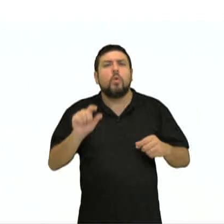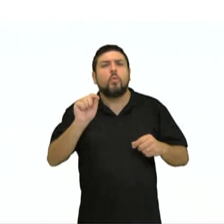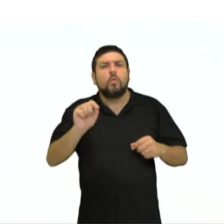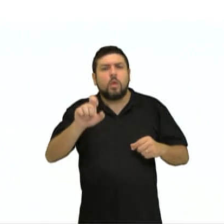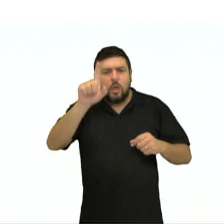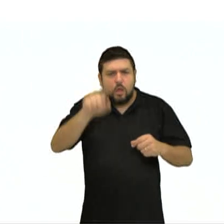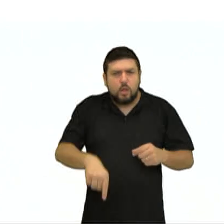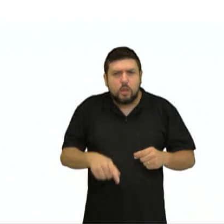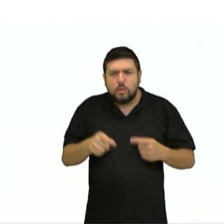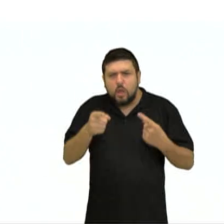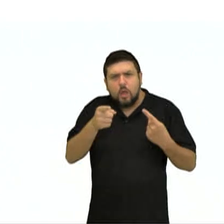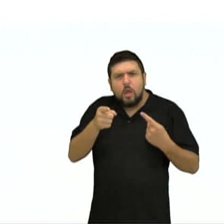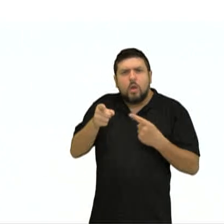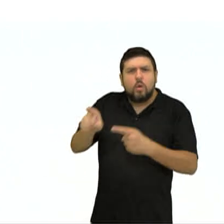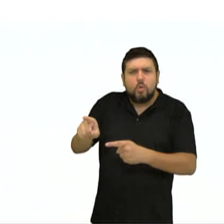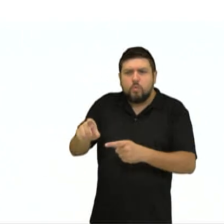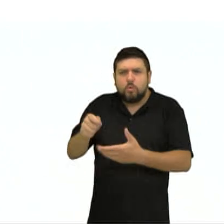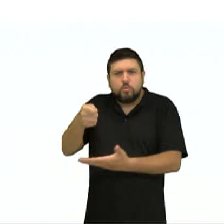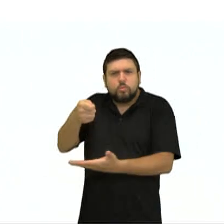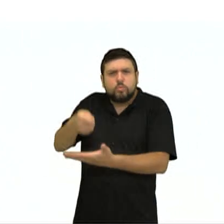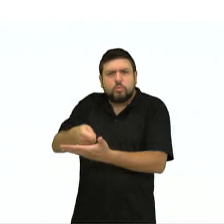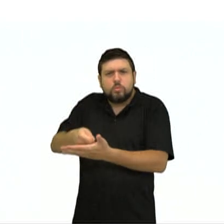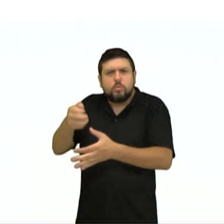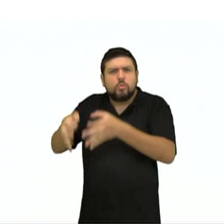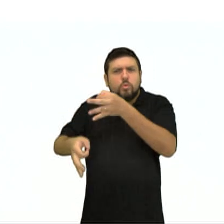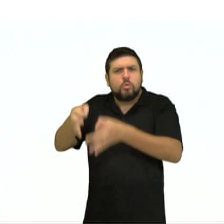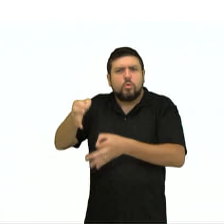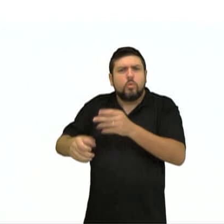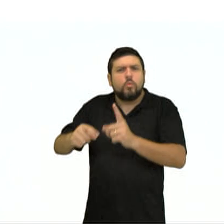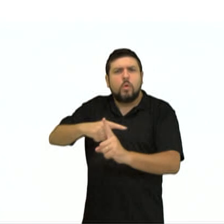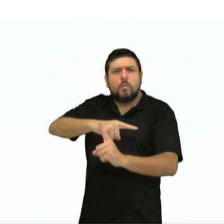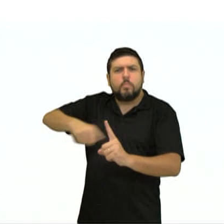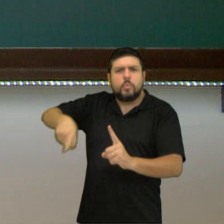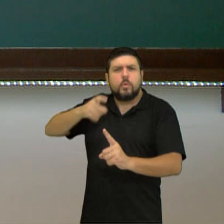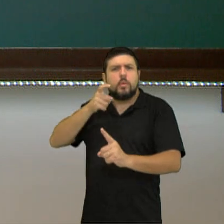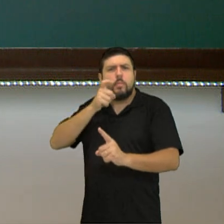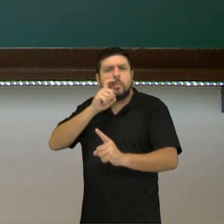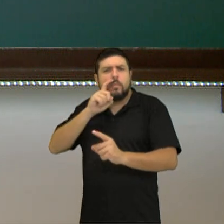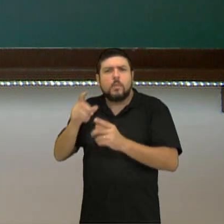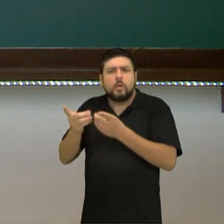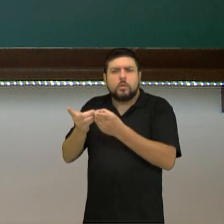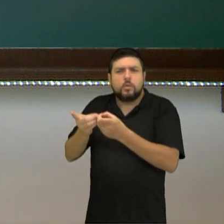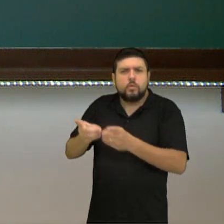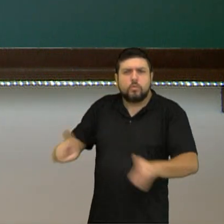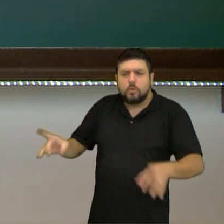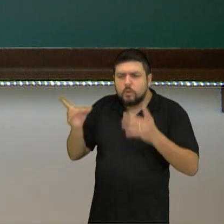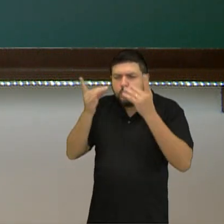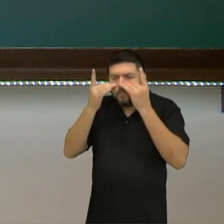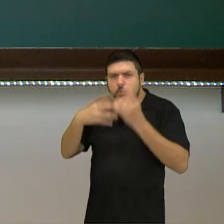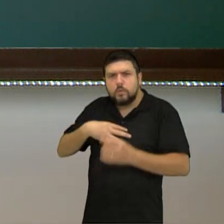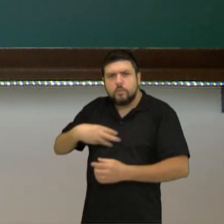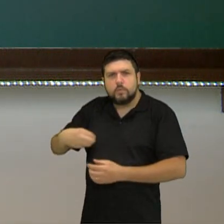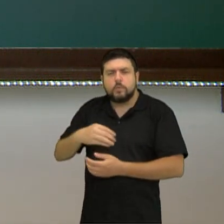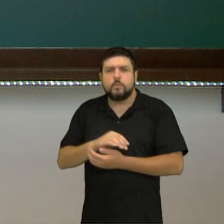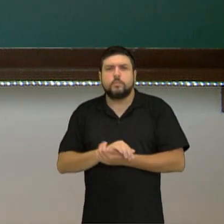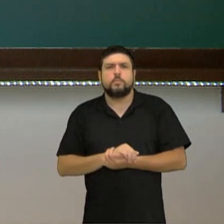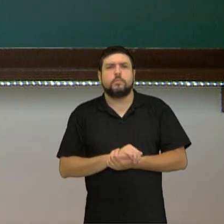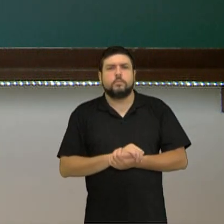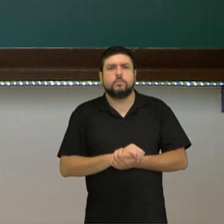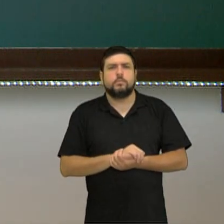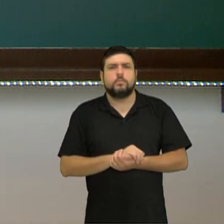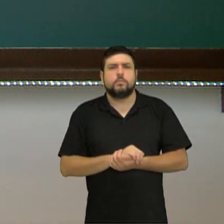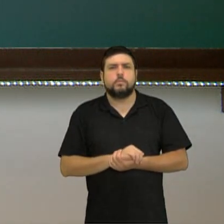judiciais ao direito de pais divorciados de verem seus filhos. Então aqui nós tínhamos um fato isolado